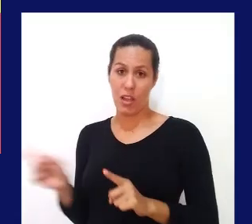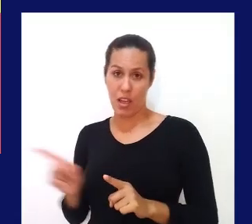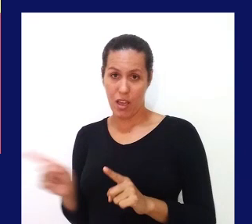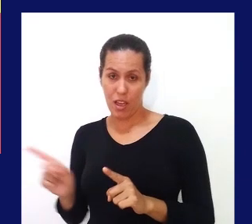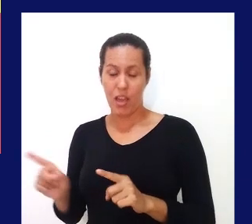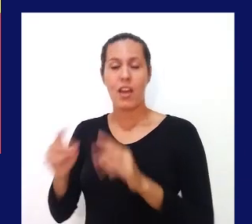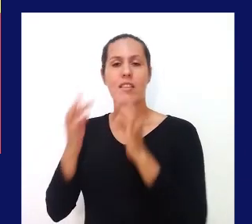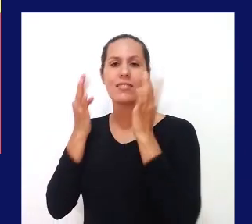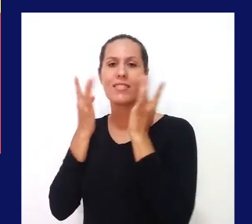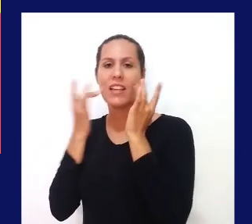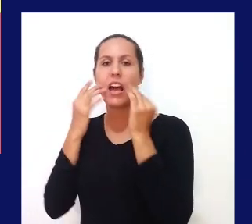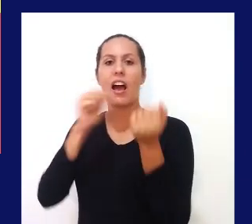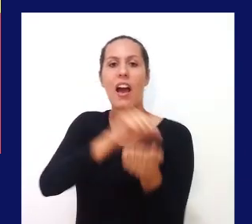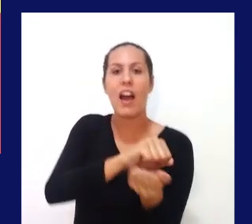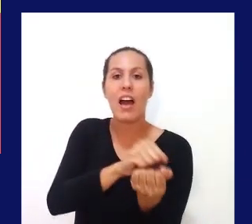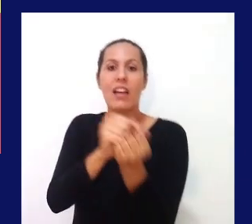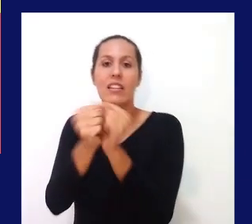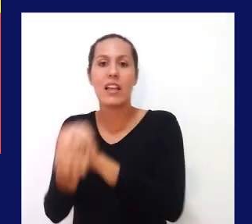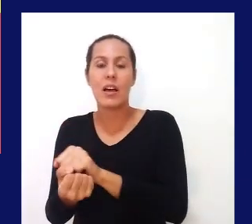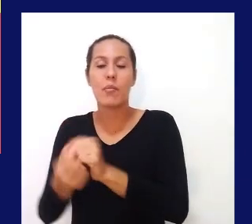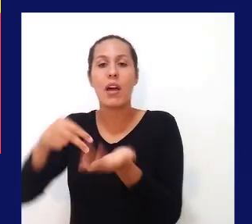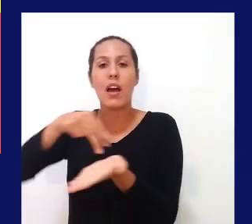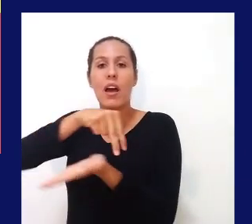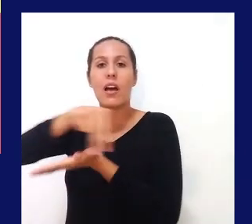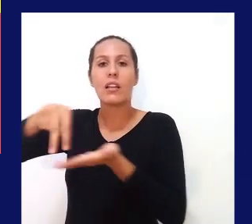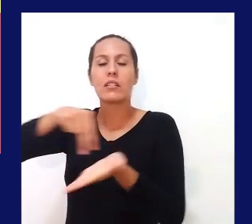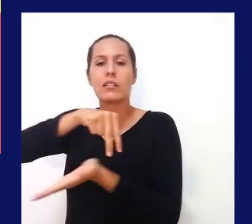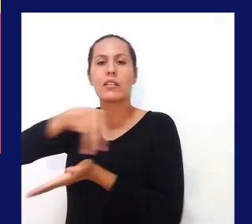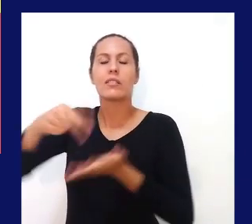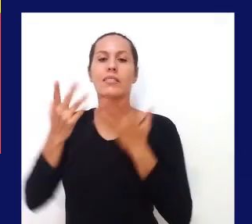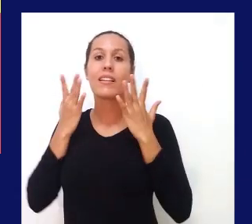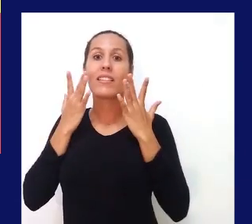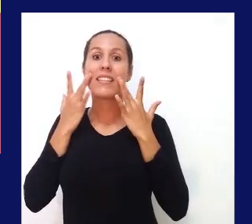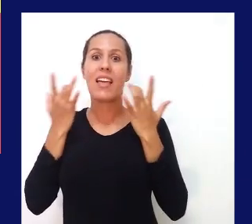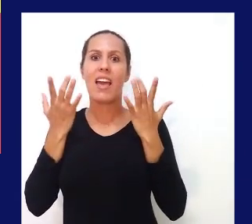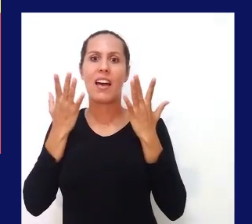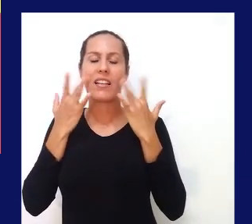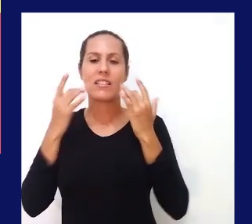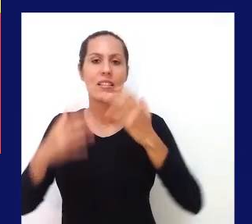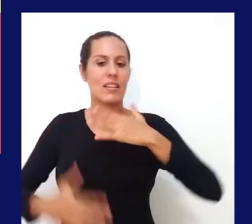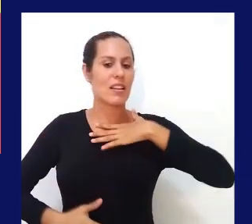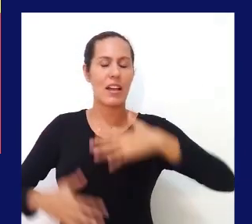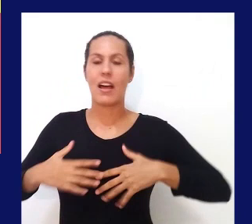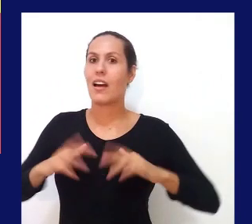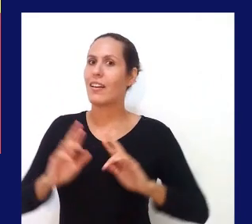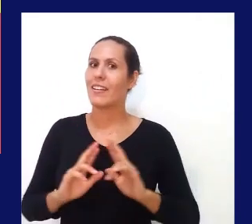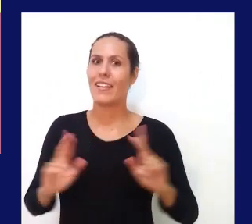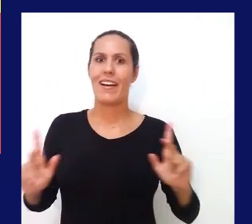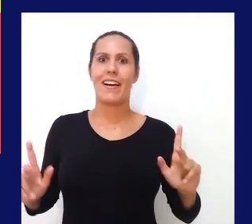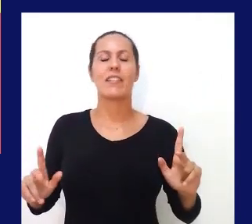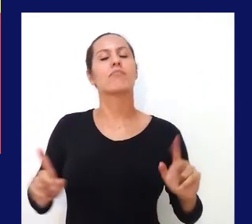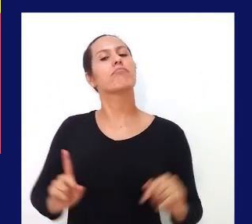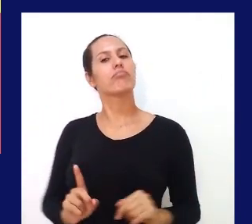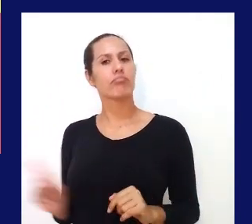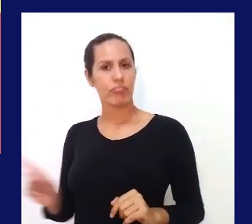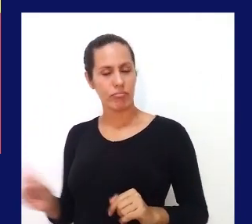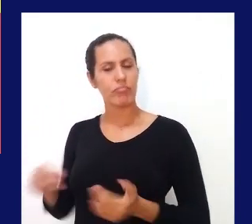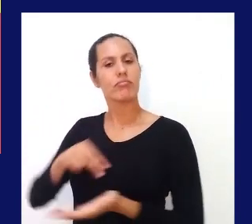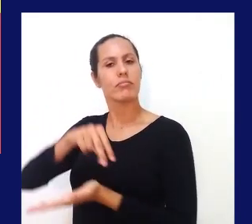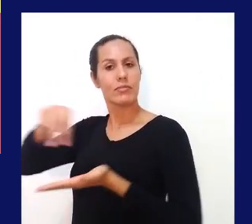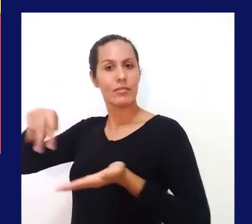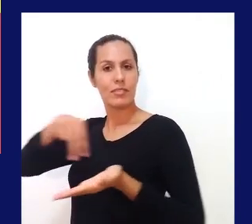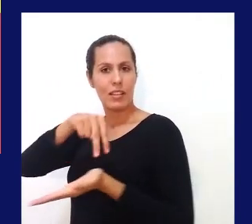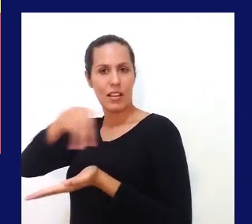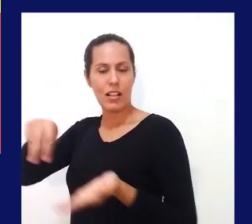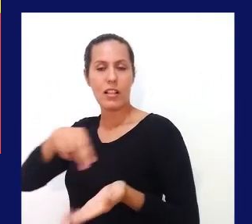realidade essa peça foi adaptada para ser apresentada como dança teatral. tá? Onde a dança teatral, nela